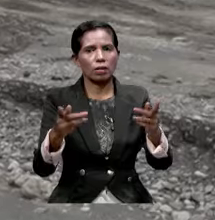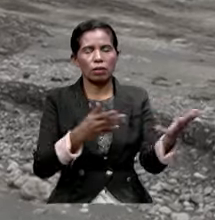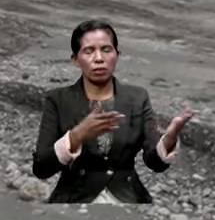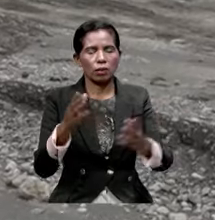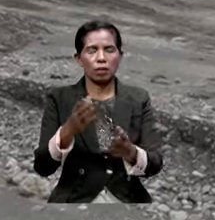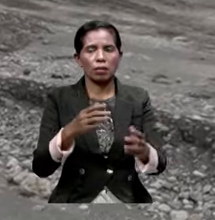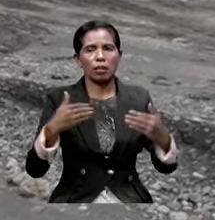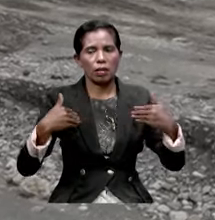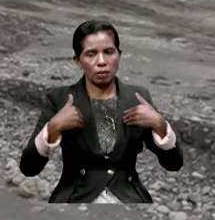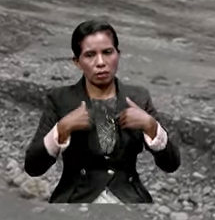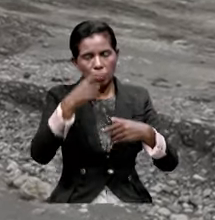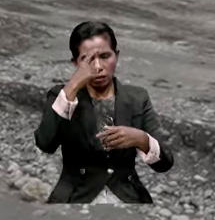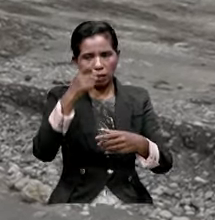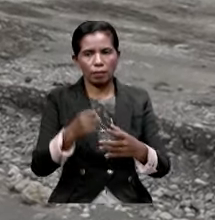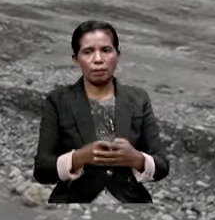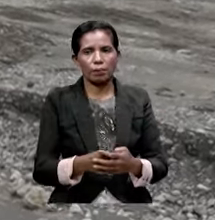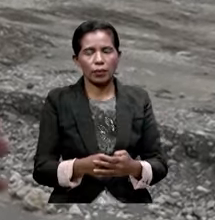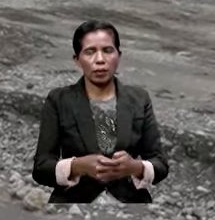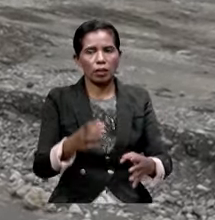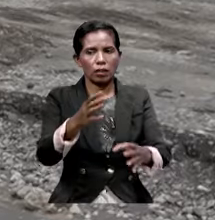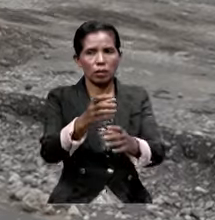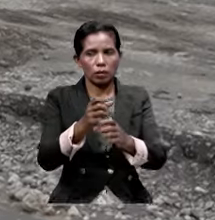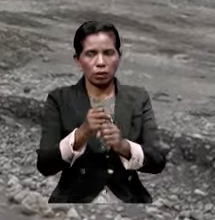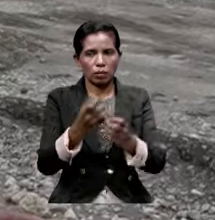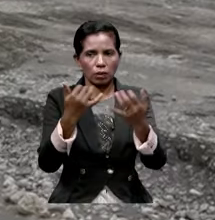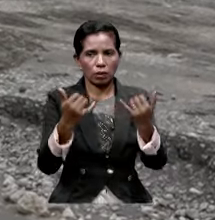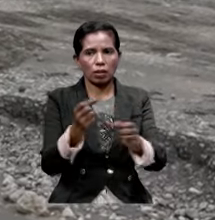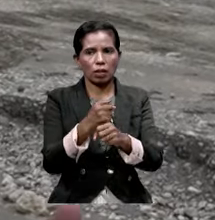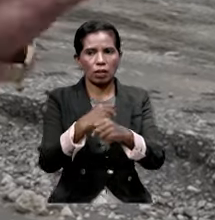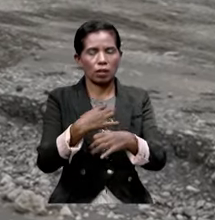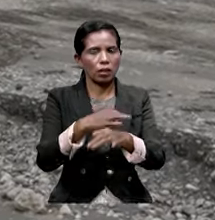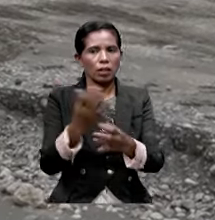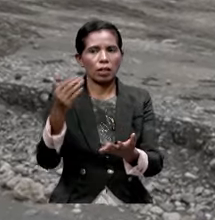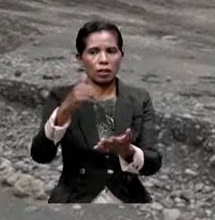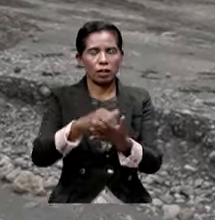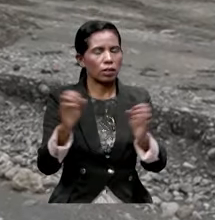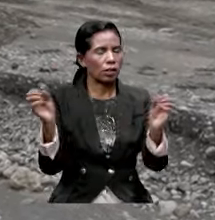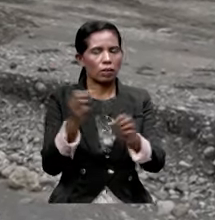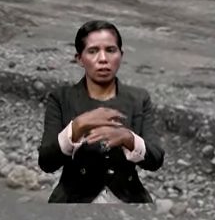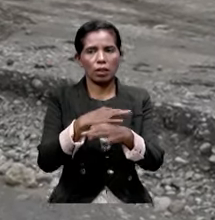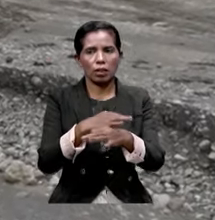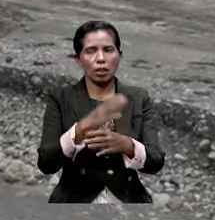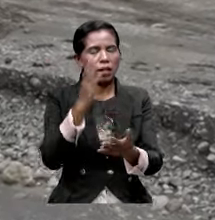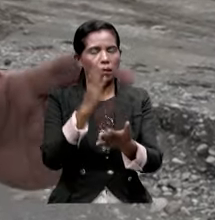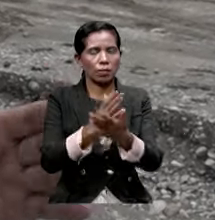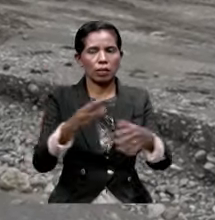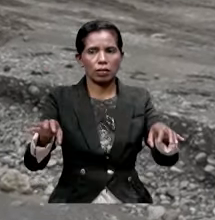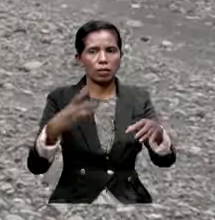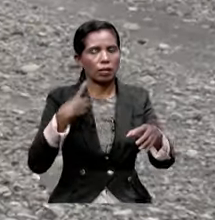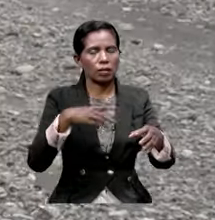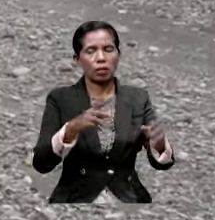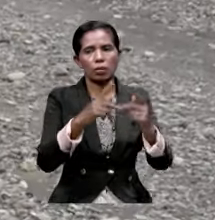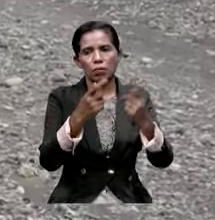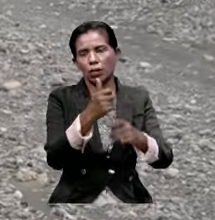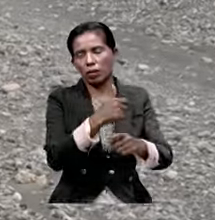animal, tama ne maka sobu. Sobu agora haruka sila hadiah fila fali. Sesila kaya hadiah, hapara kontratu, ita haruka kompanya